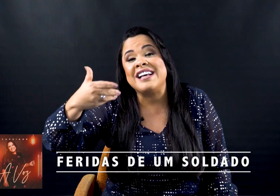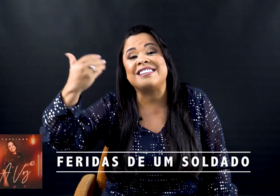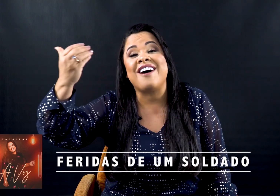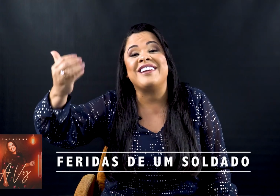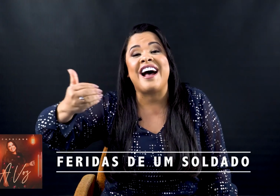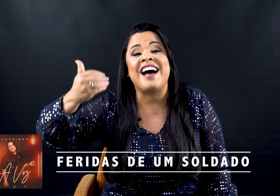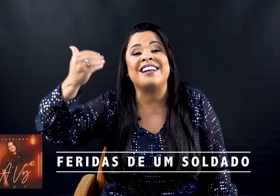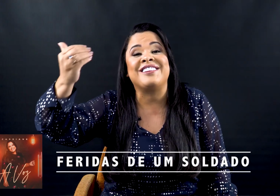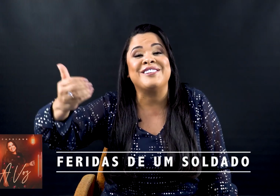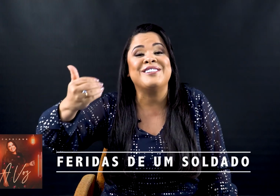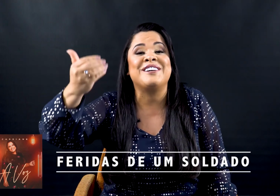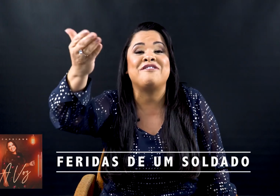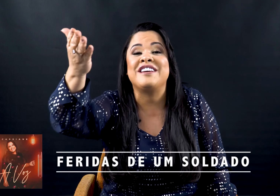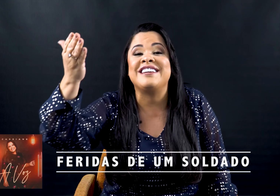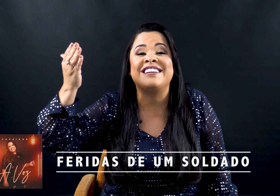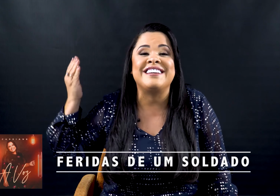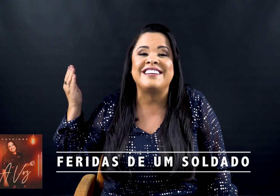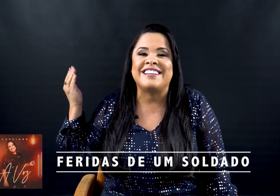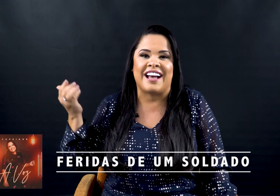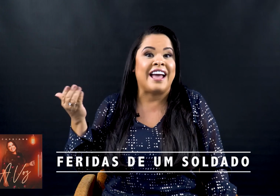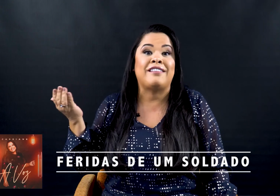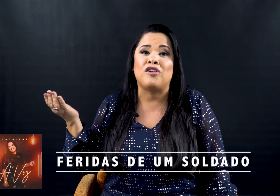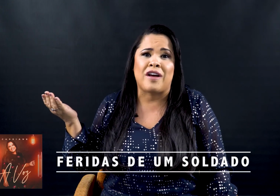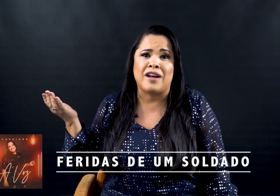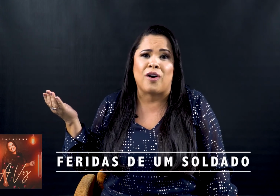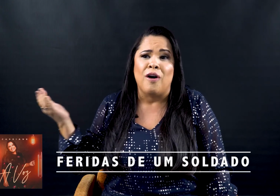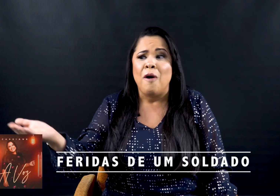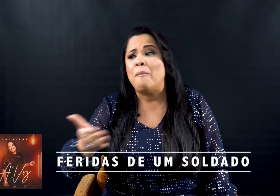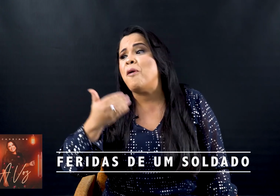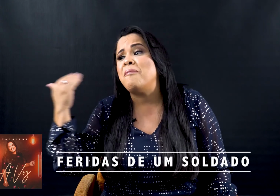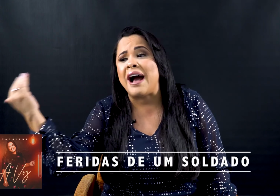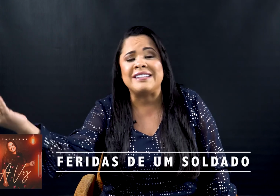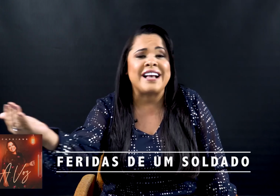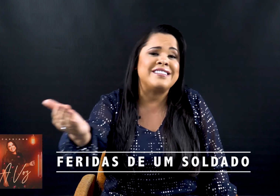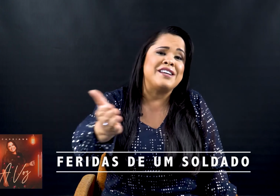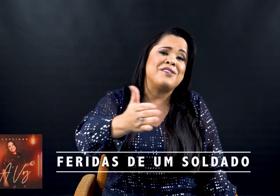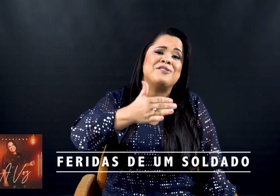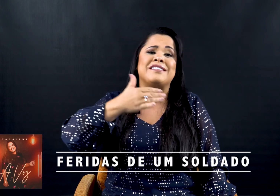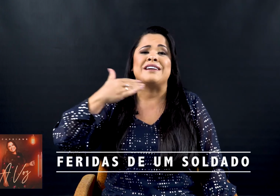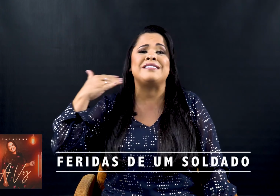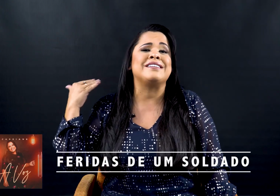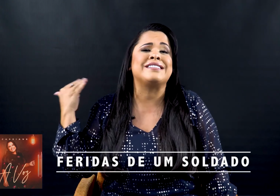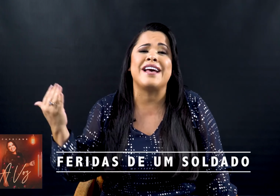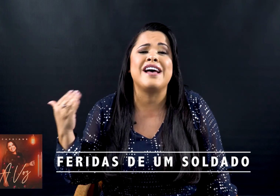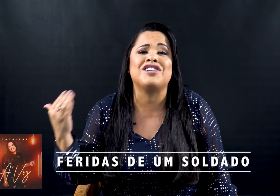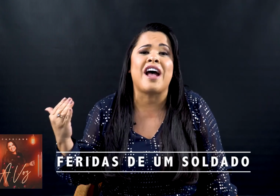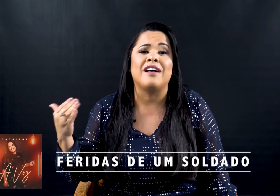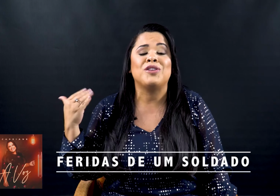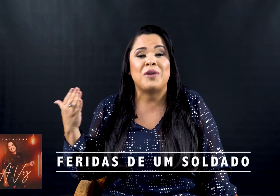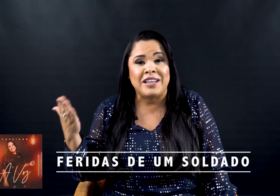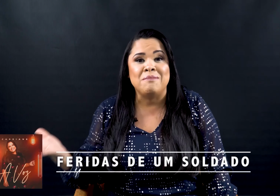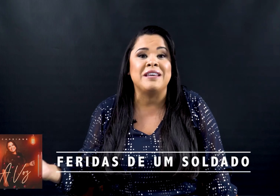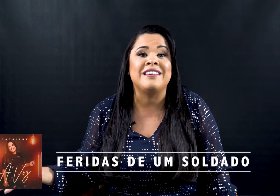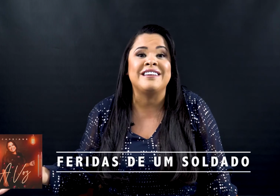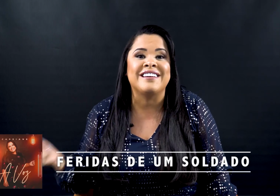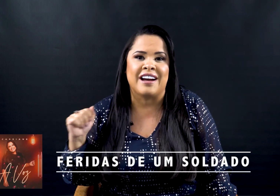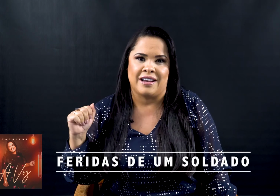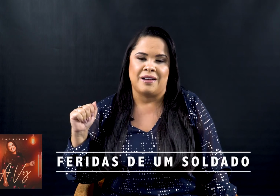posso restaurar a tua vida. É Deus falando, ó, por mais que as circunstâncias seja